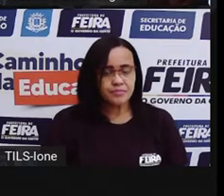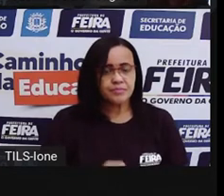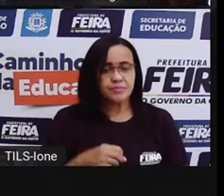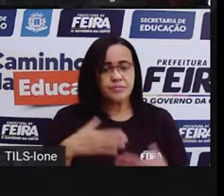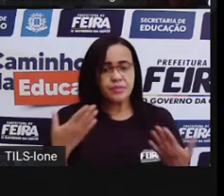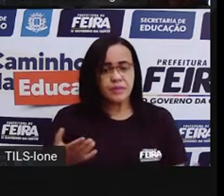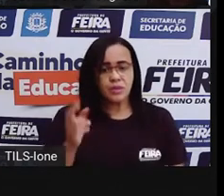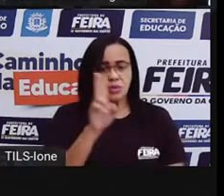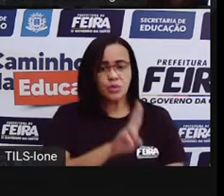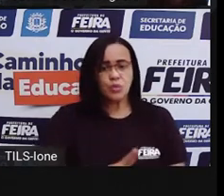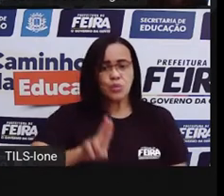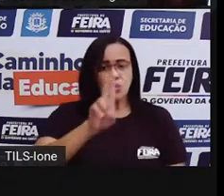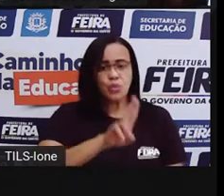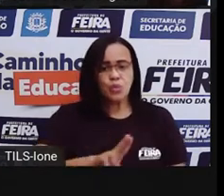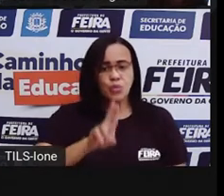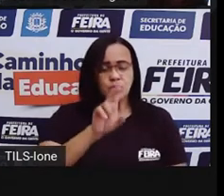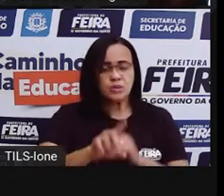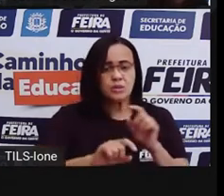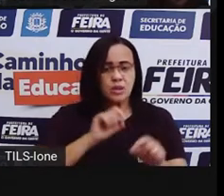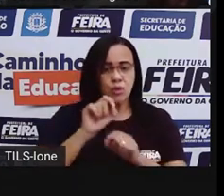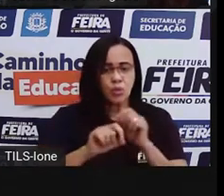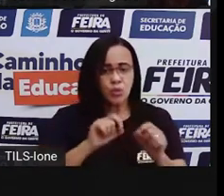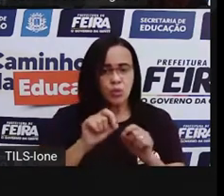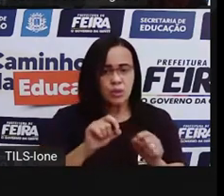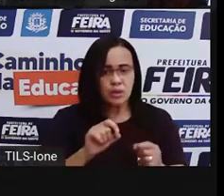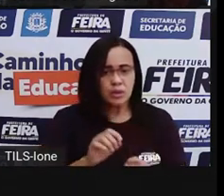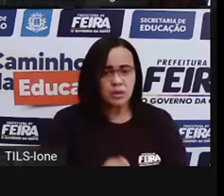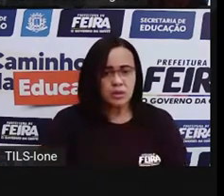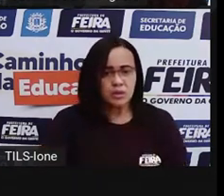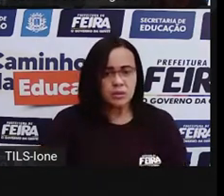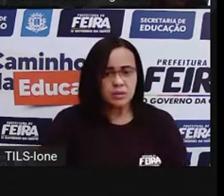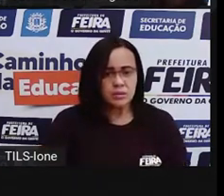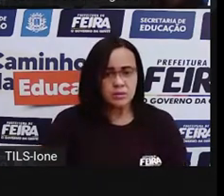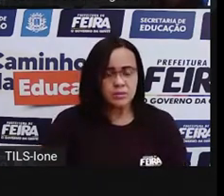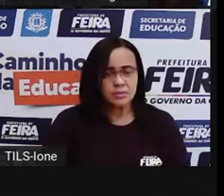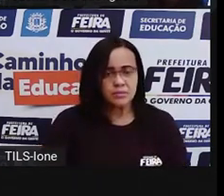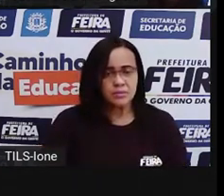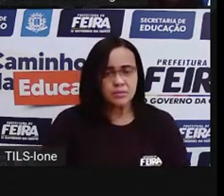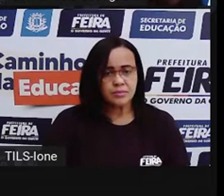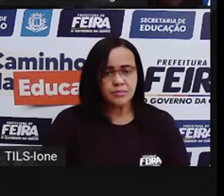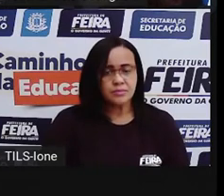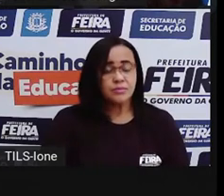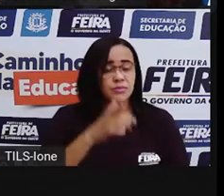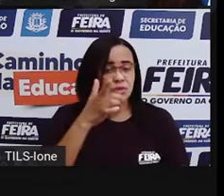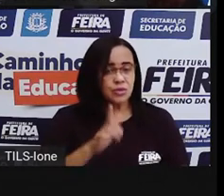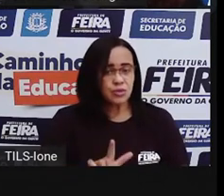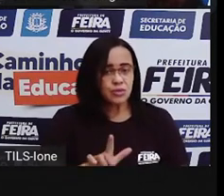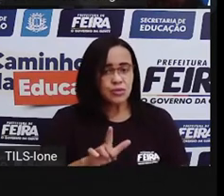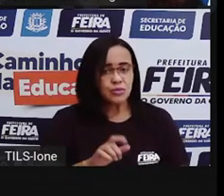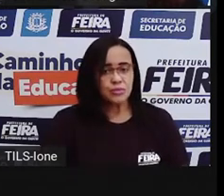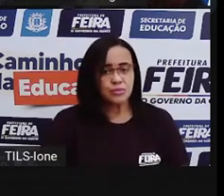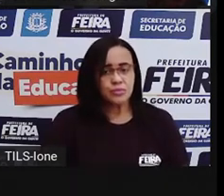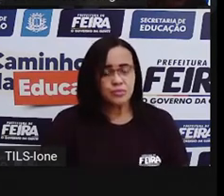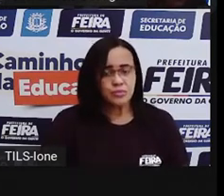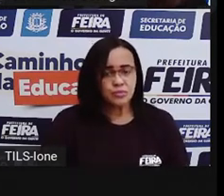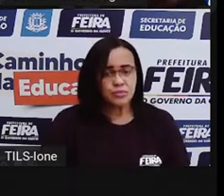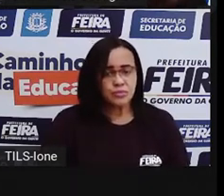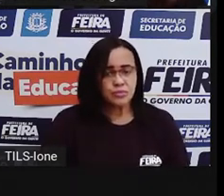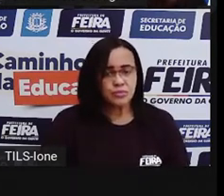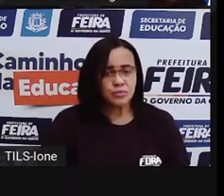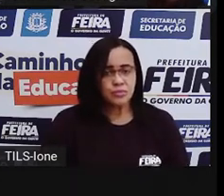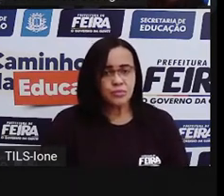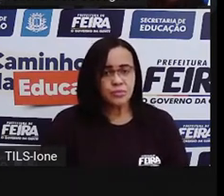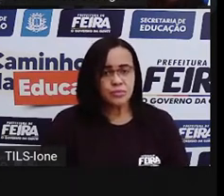good afternoon. Bora repetir? Good afternoon. De novo, good afternoon.